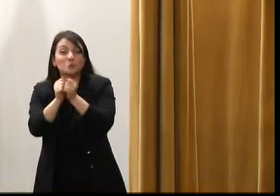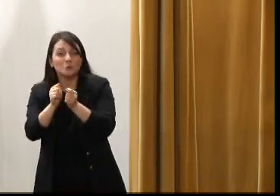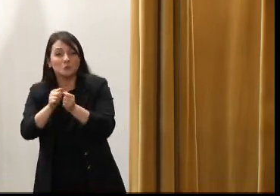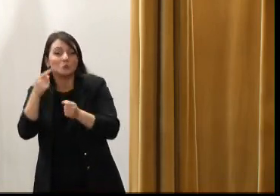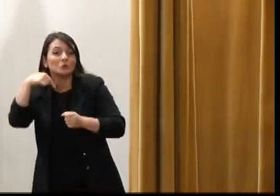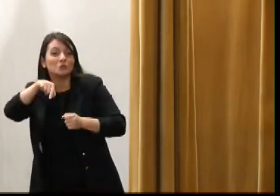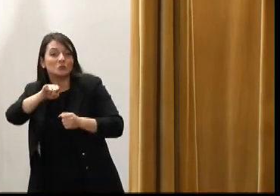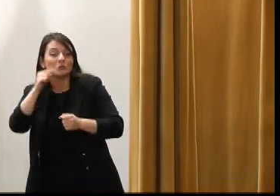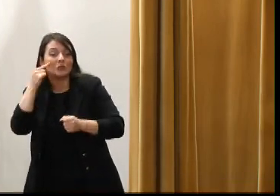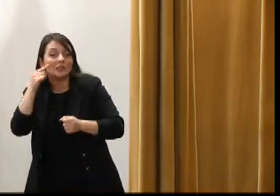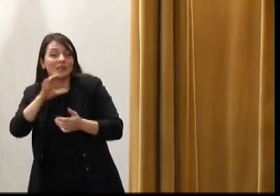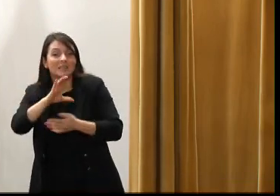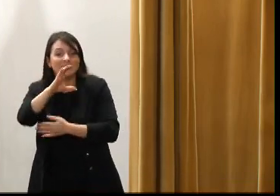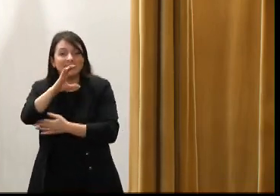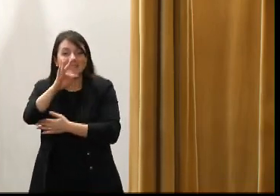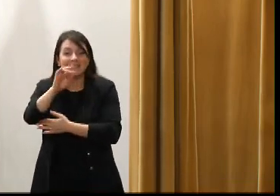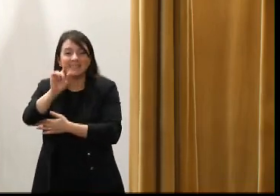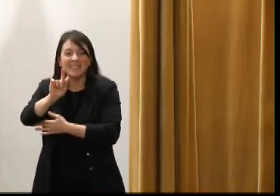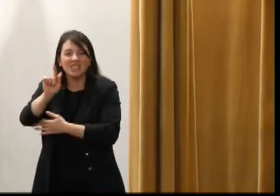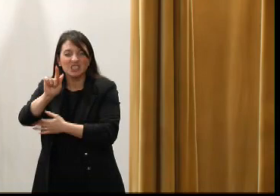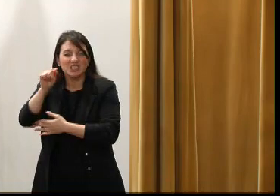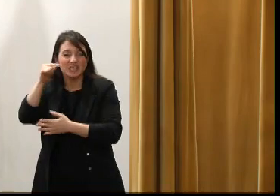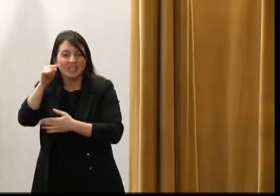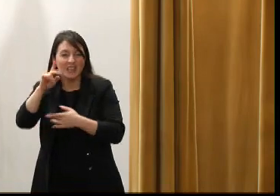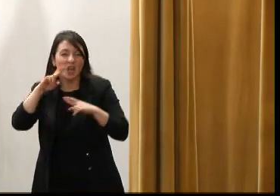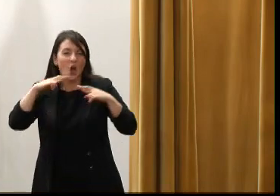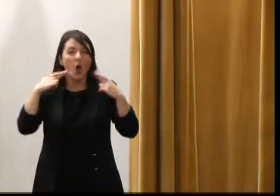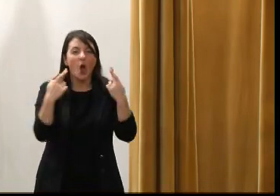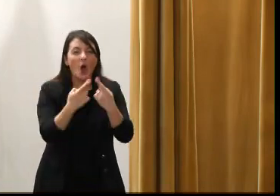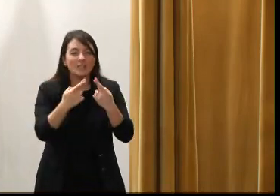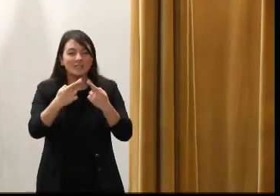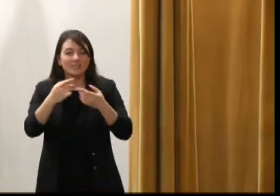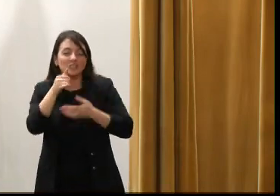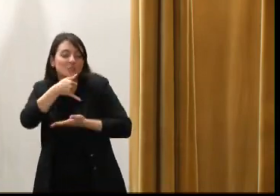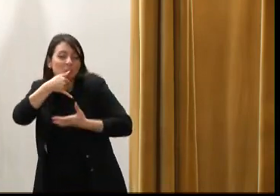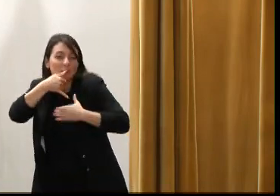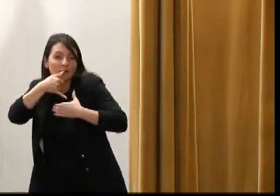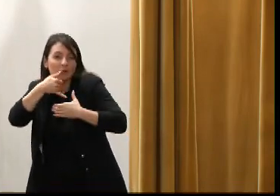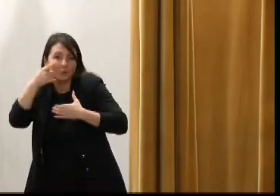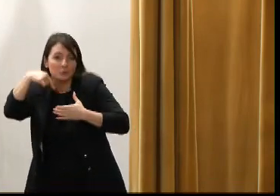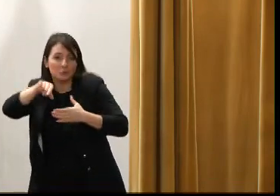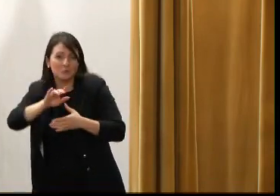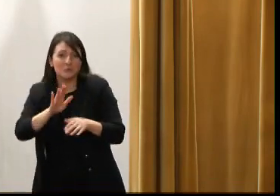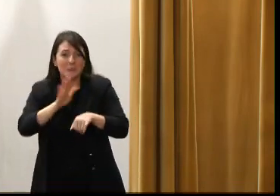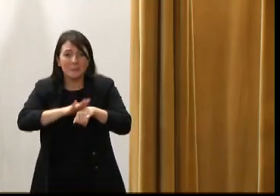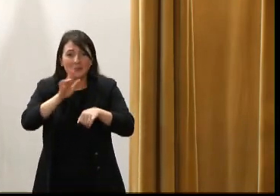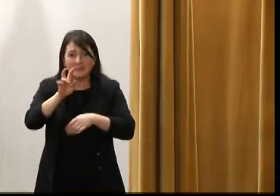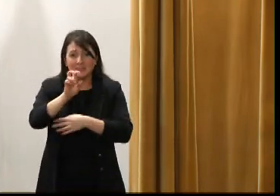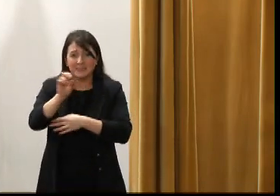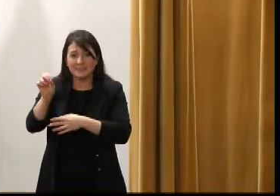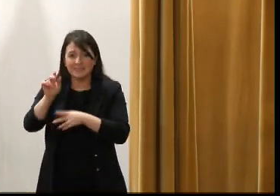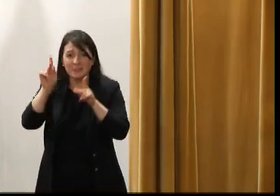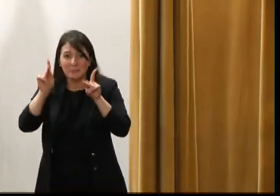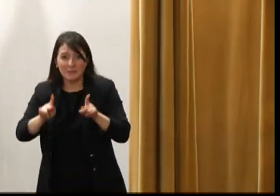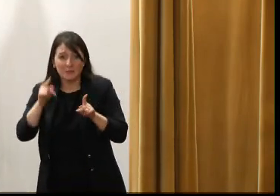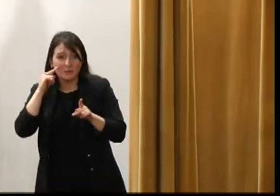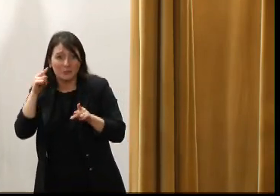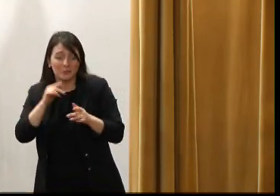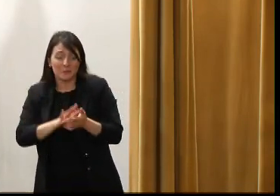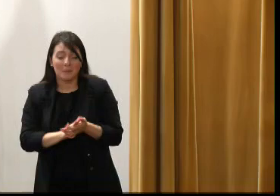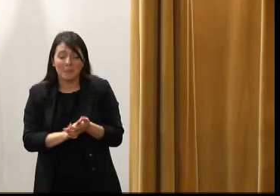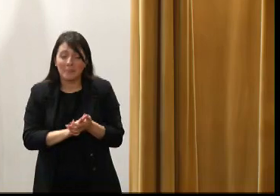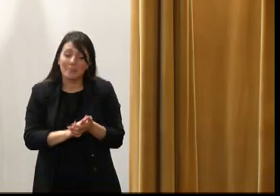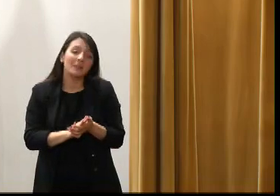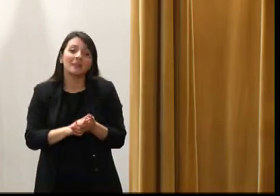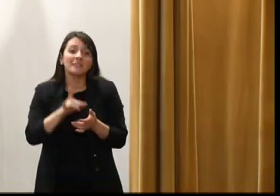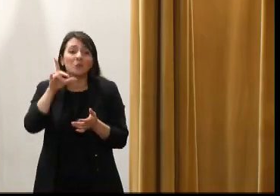Roda de Chimarrão, com mais de 500 pessoas do entorno daquela região. E o que a gente ouvia ali, dos